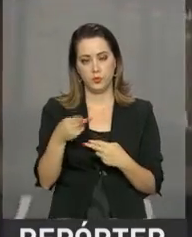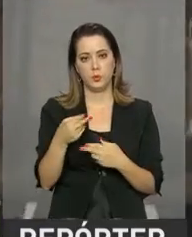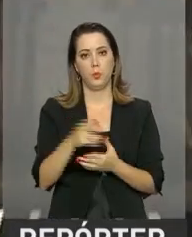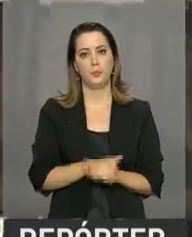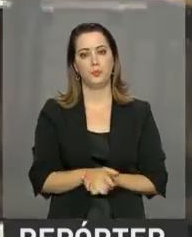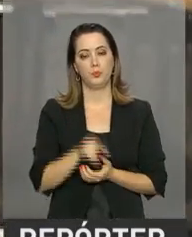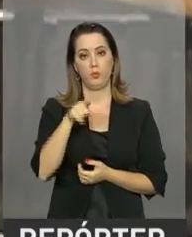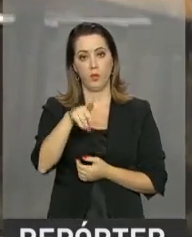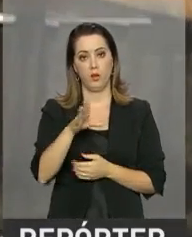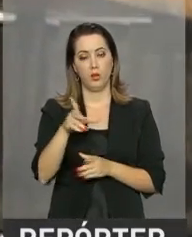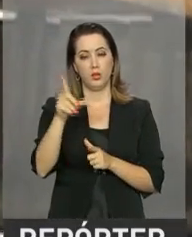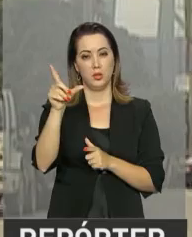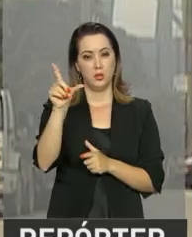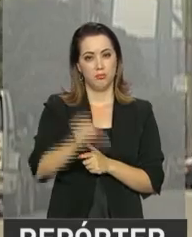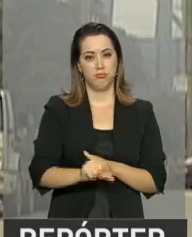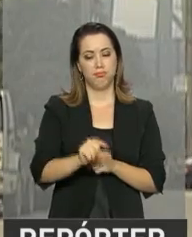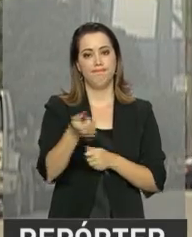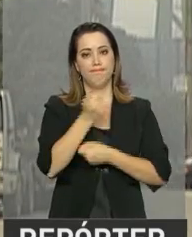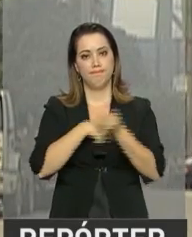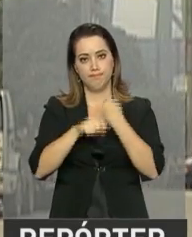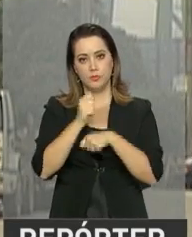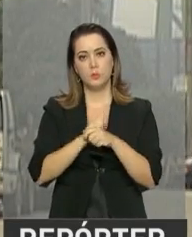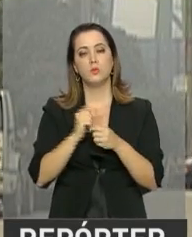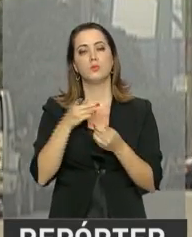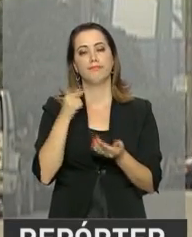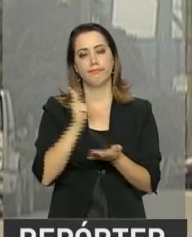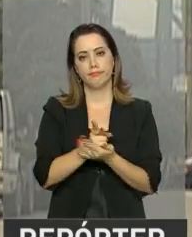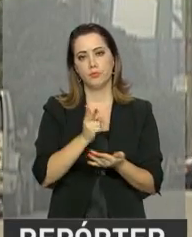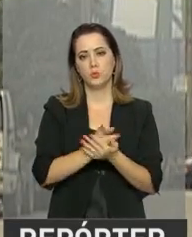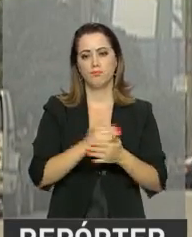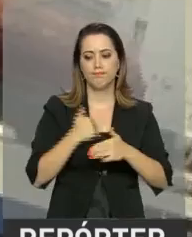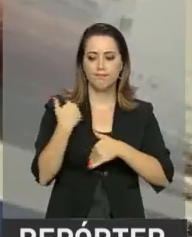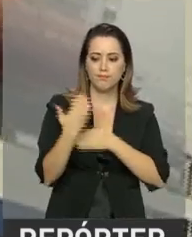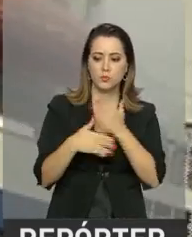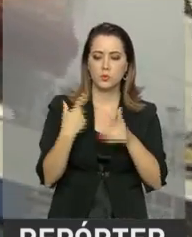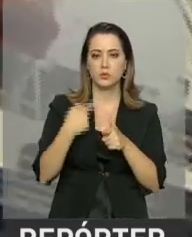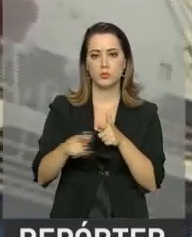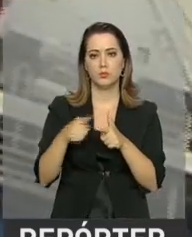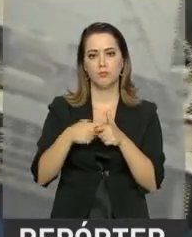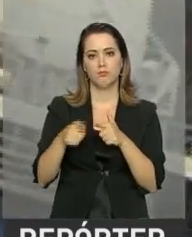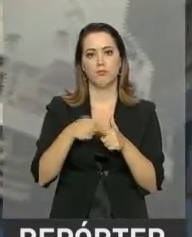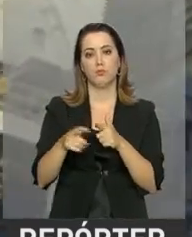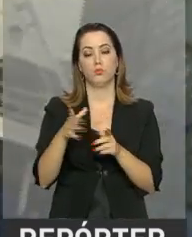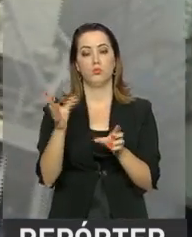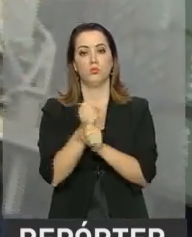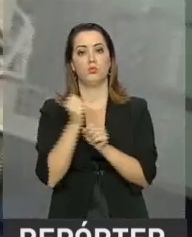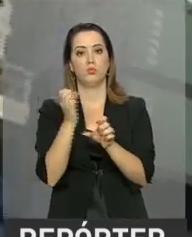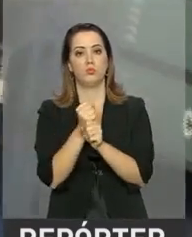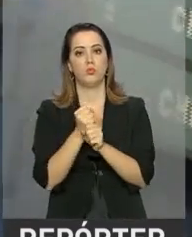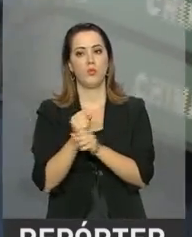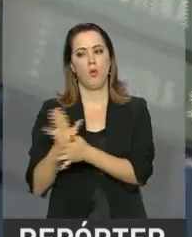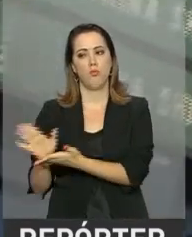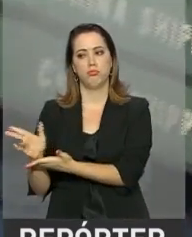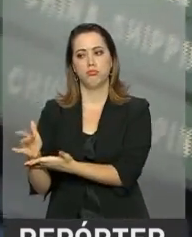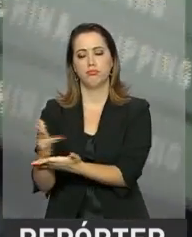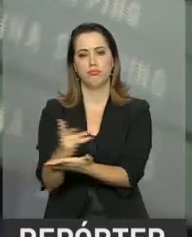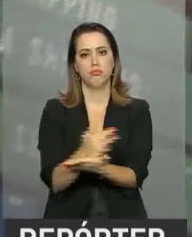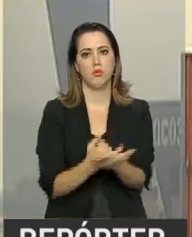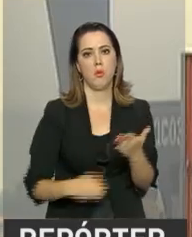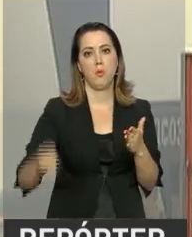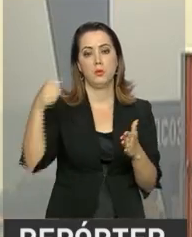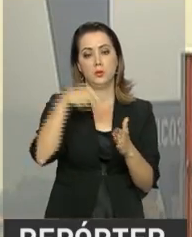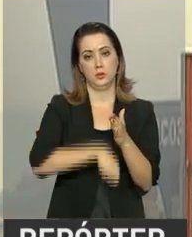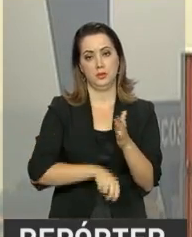A retração da economia ainda está prejudicando as contas públicas. A arrecadação de impostos como o de importação, de